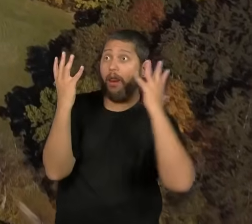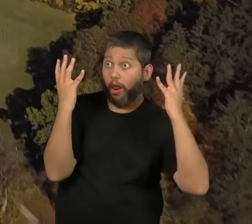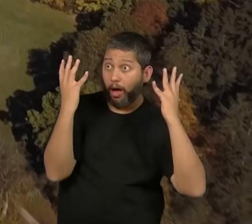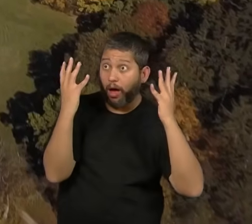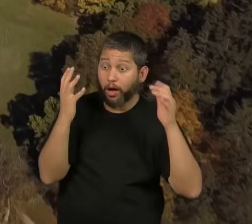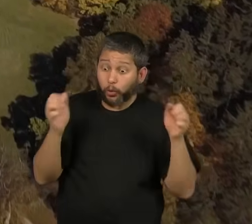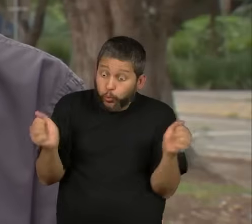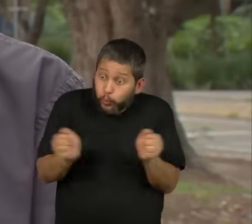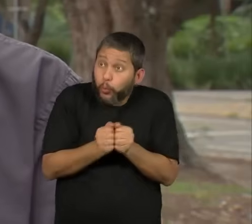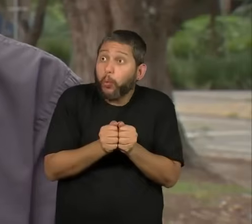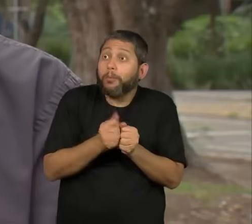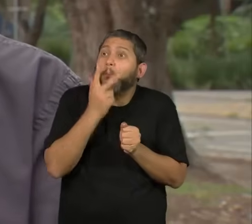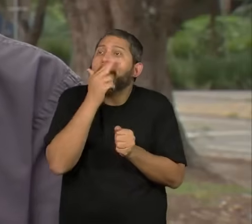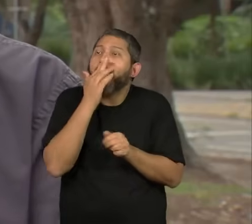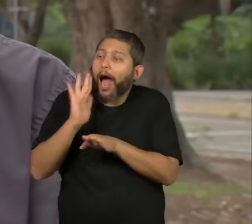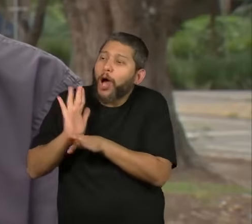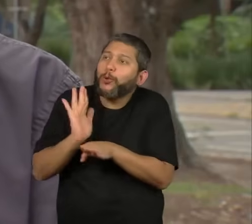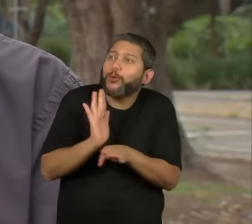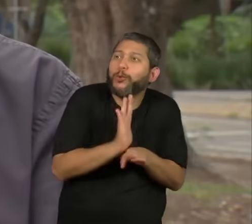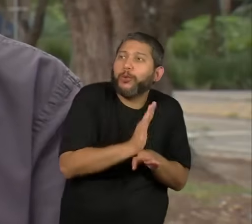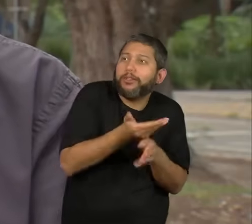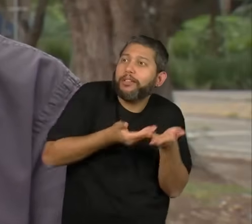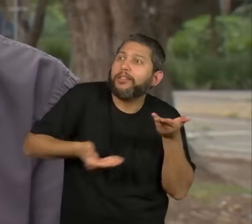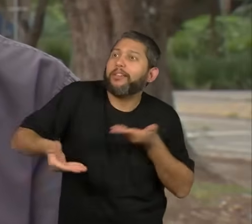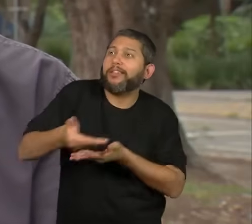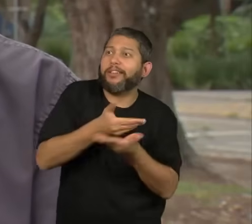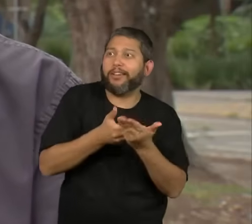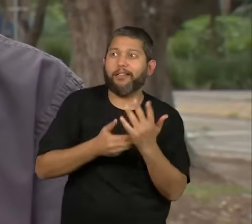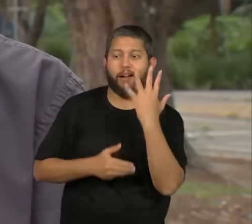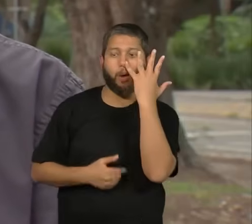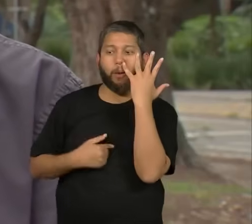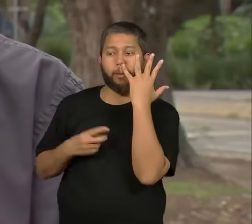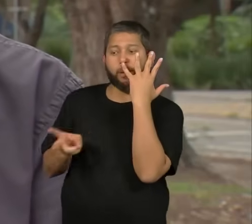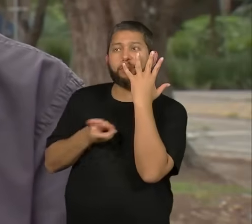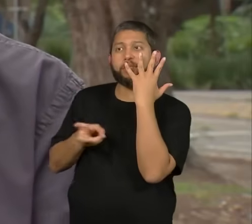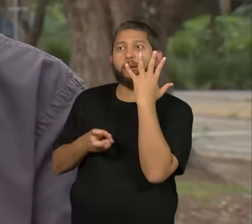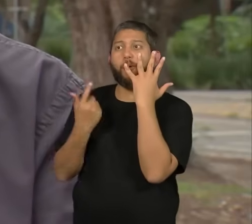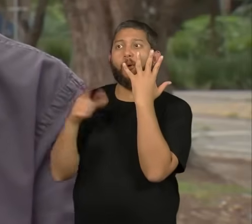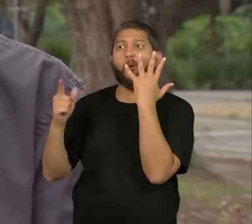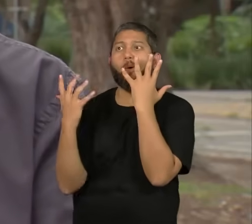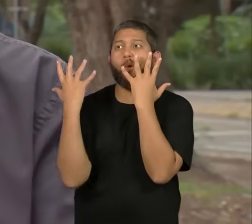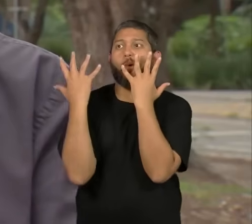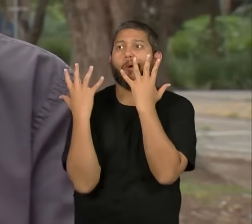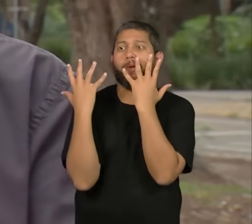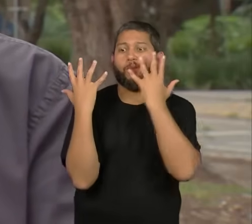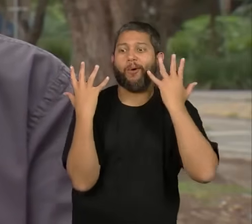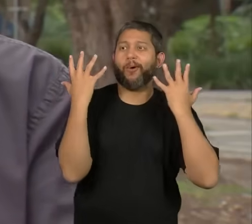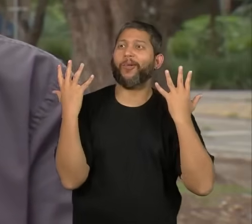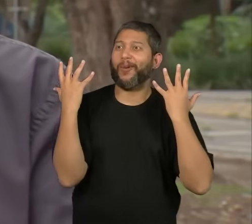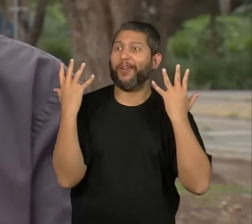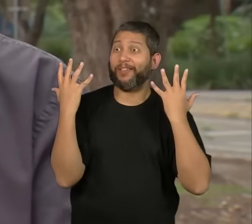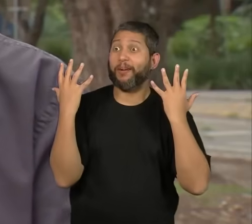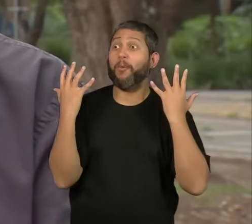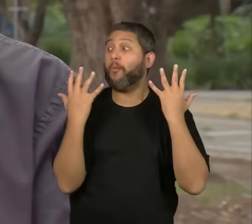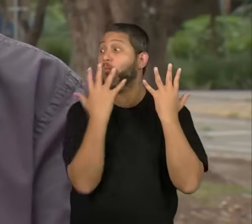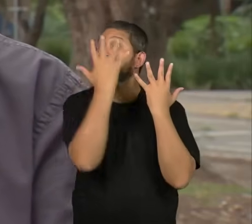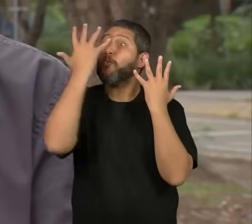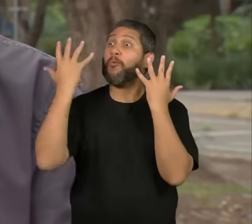ao lado da outra e elas percebem, as árvores têm inteligência, elas percebem que existe alguém do